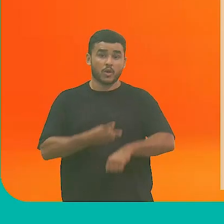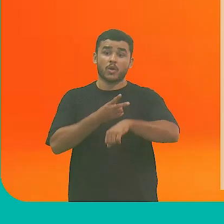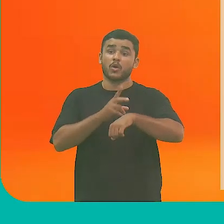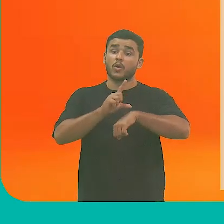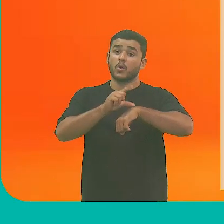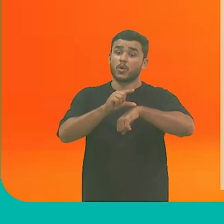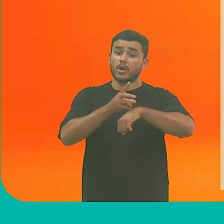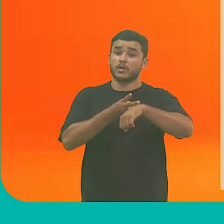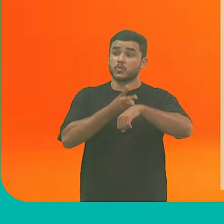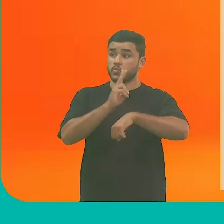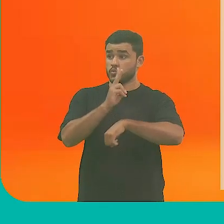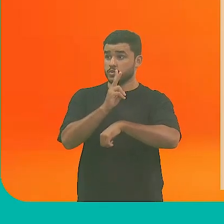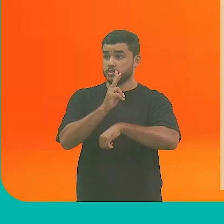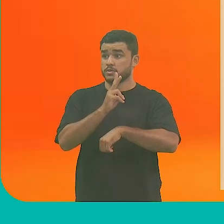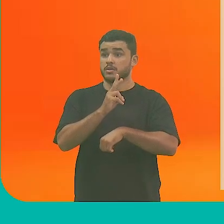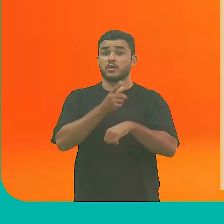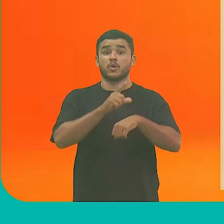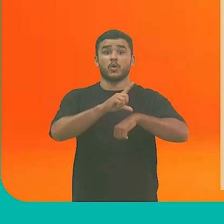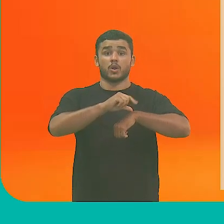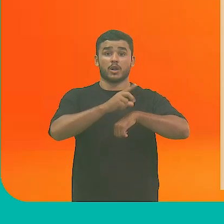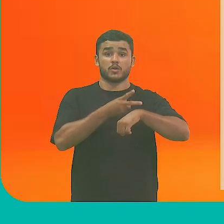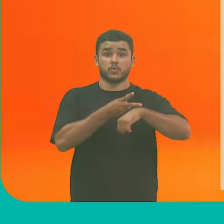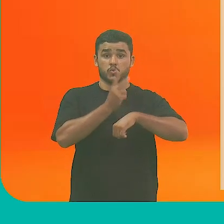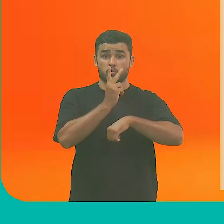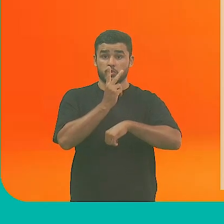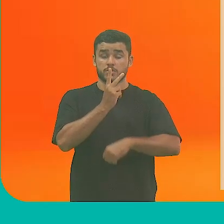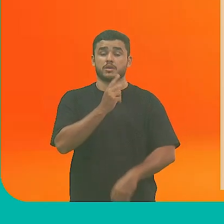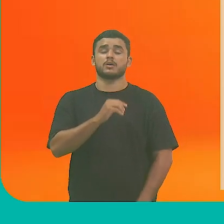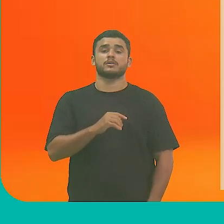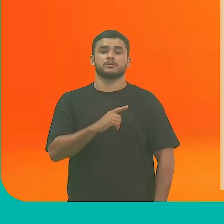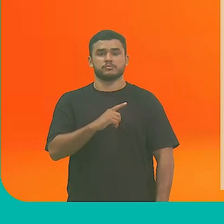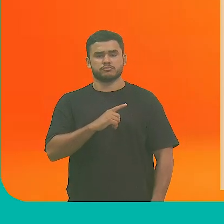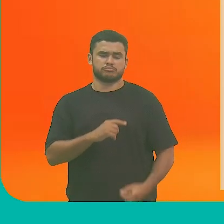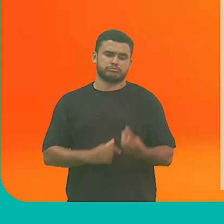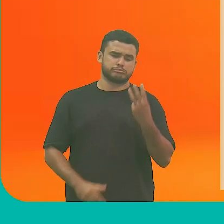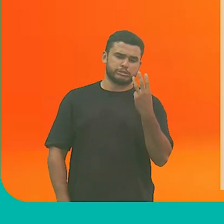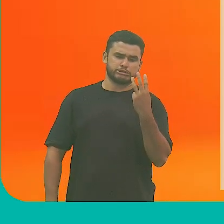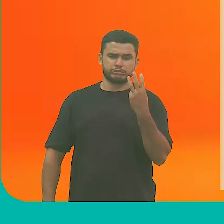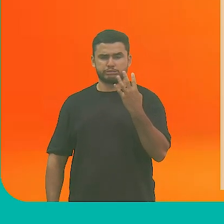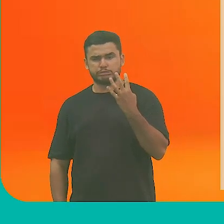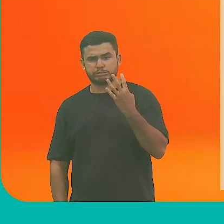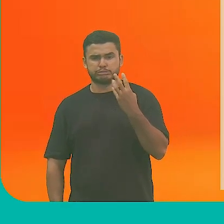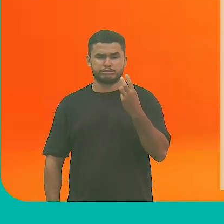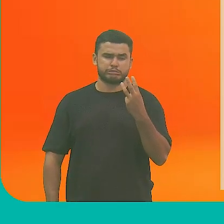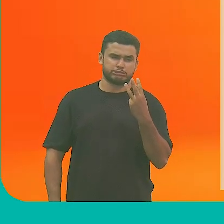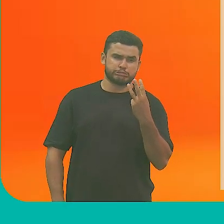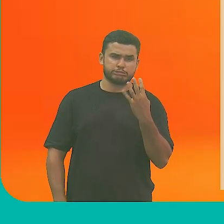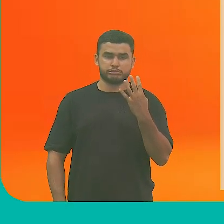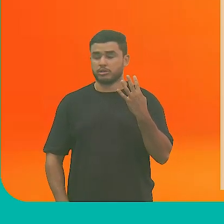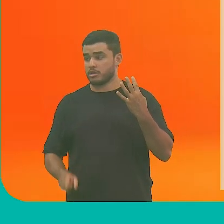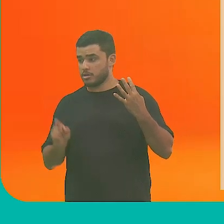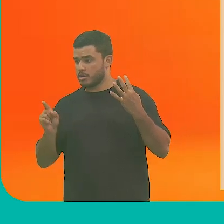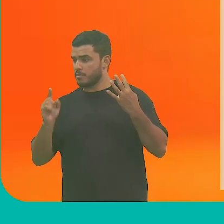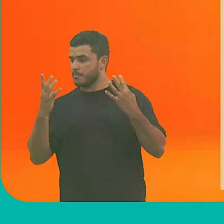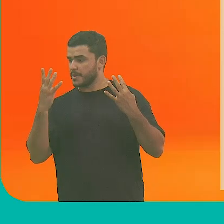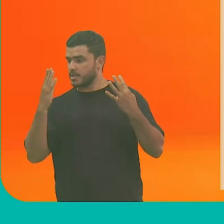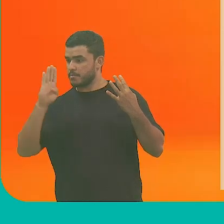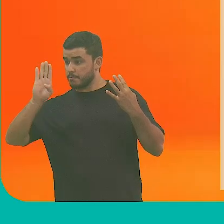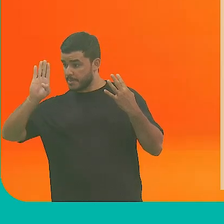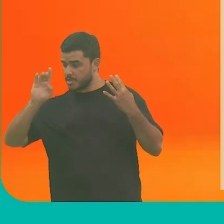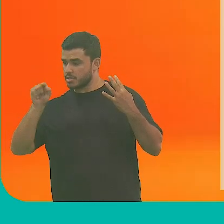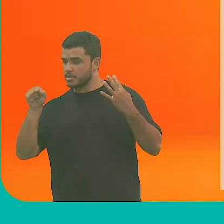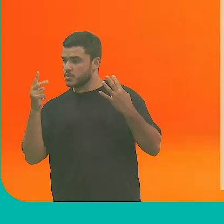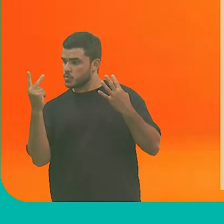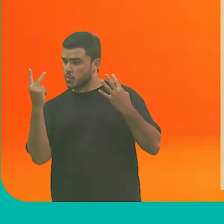horas, ó. Às 14 horas, a A entre 3 e 4 e a B o quê? 2, ó. Às